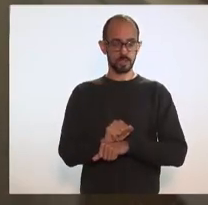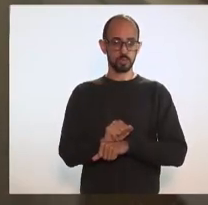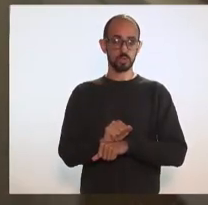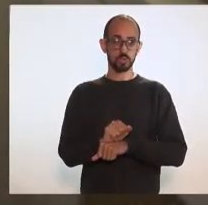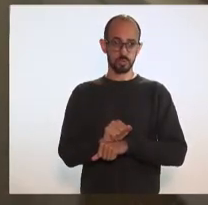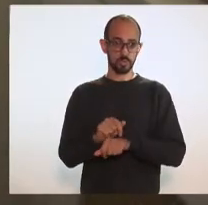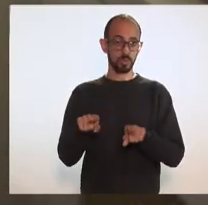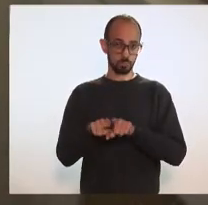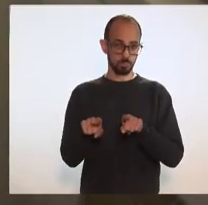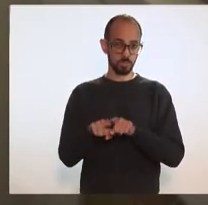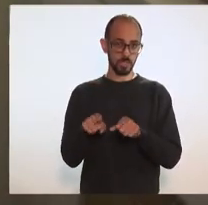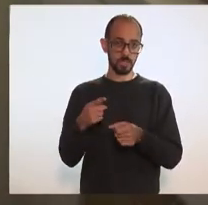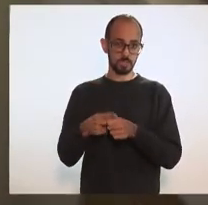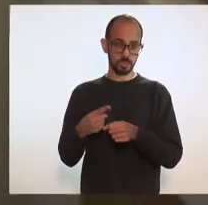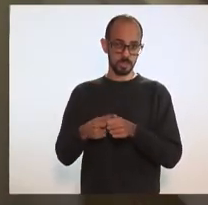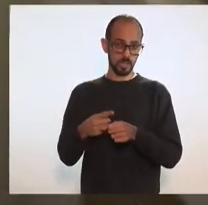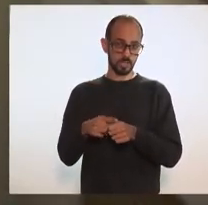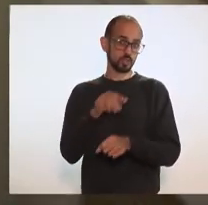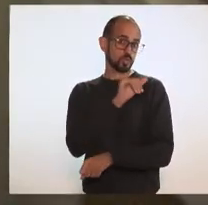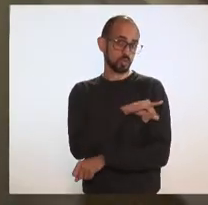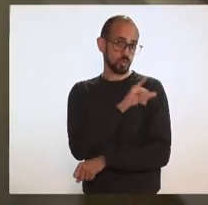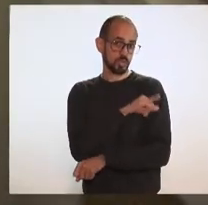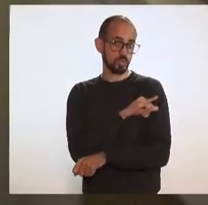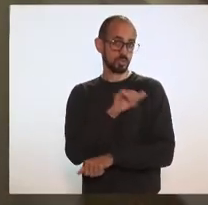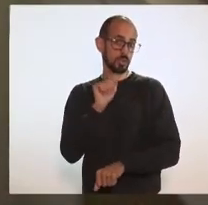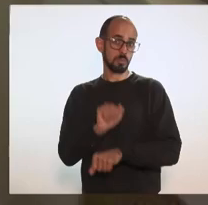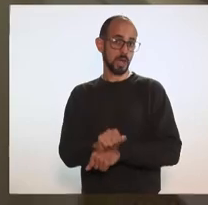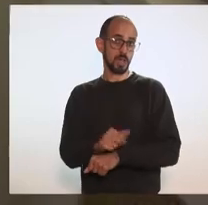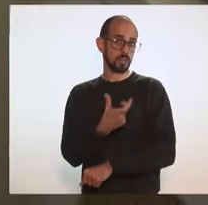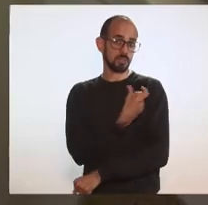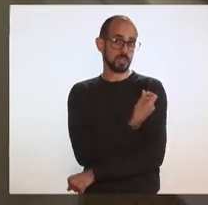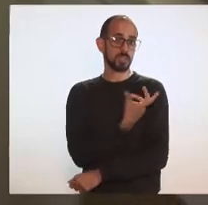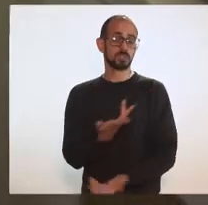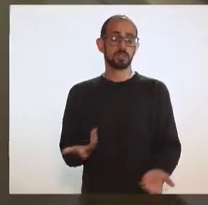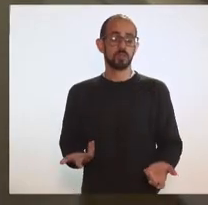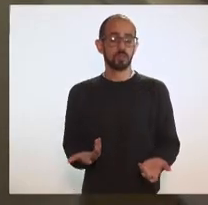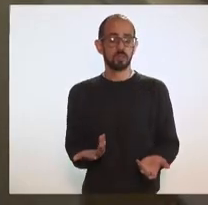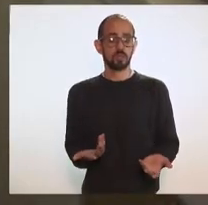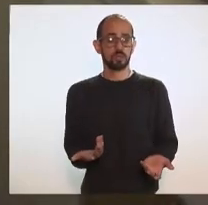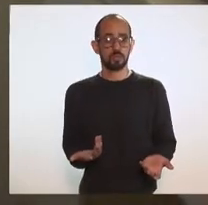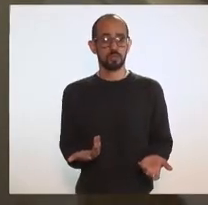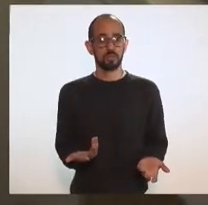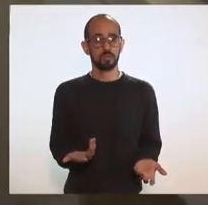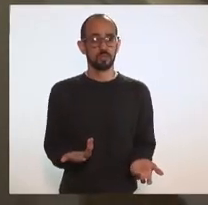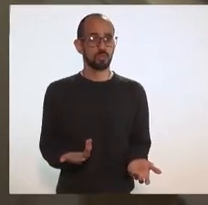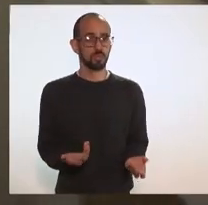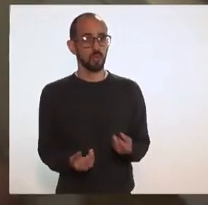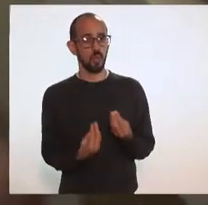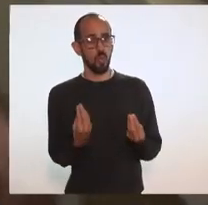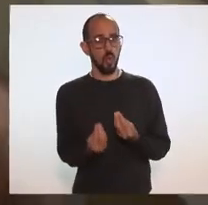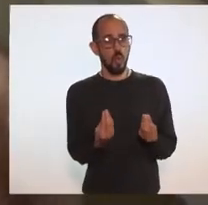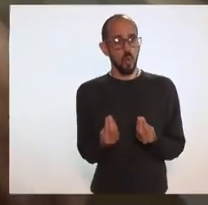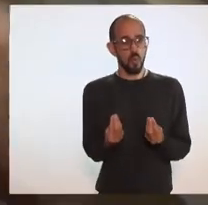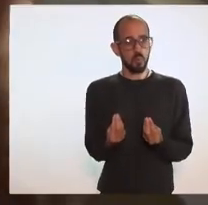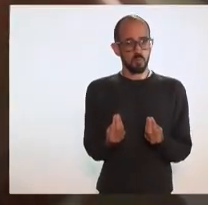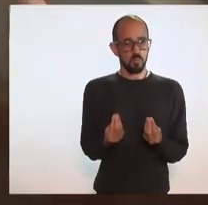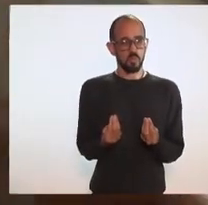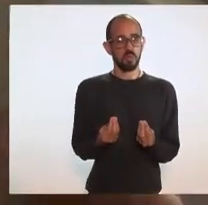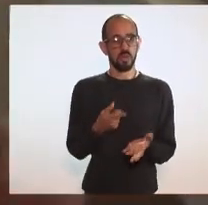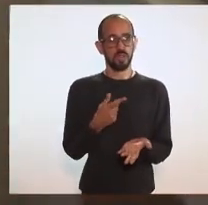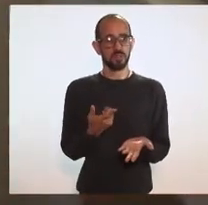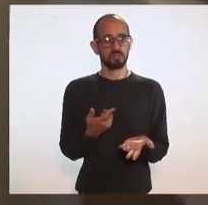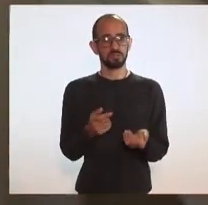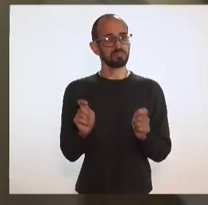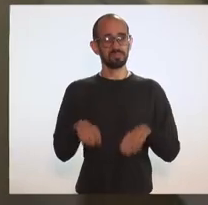Rio de Janeiro a vacinação em e tu não é tu não é possível que haja dúvidas